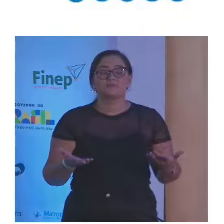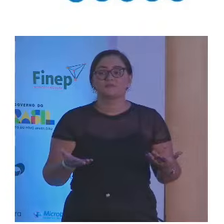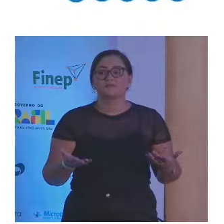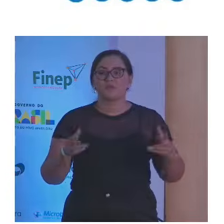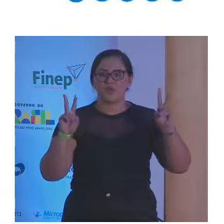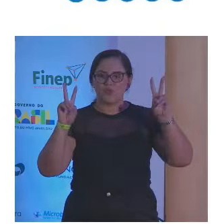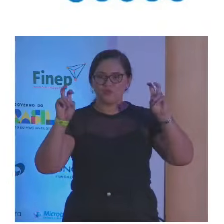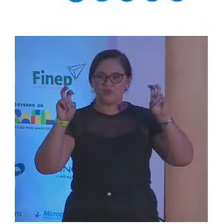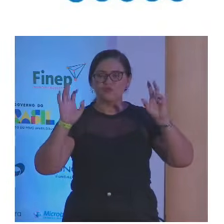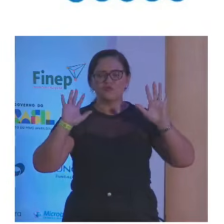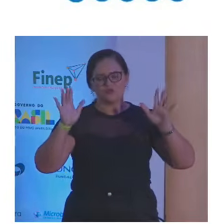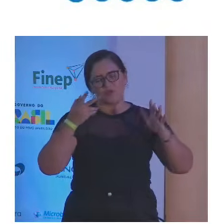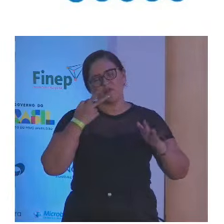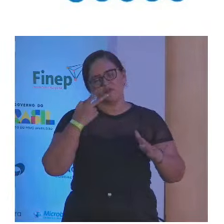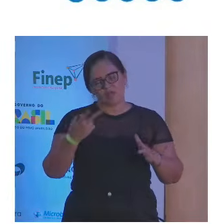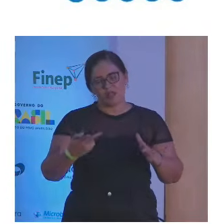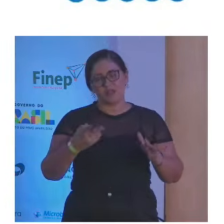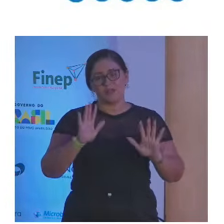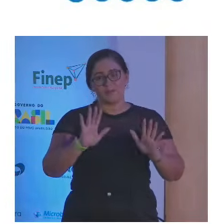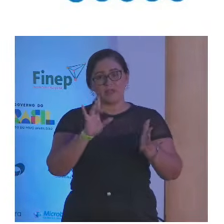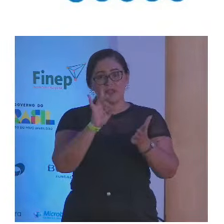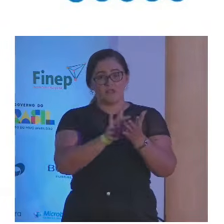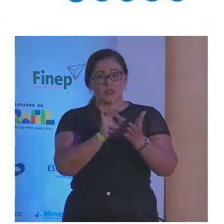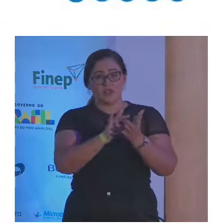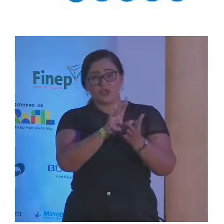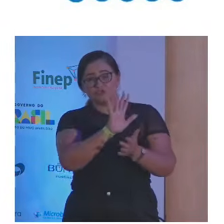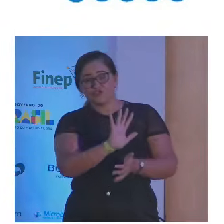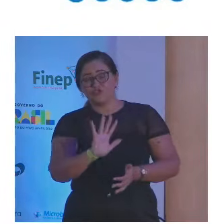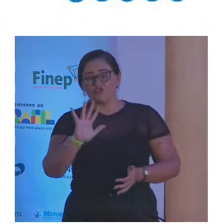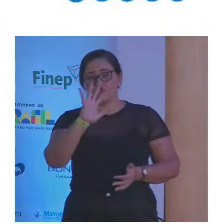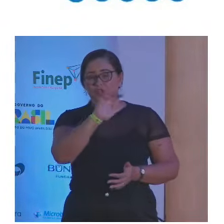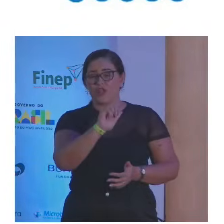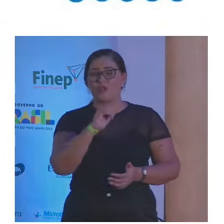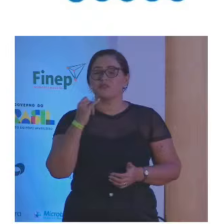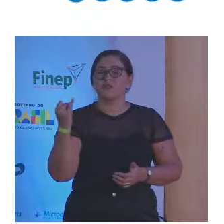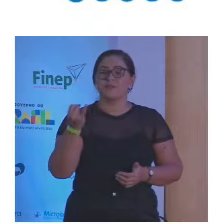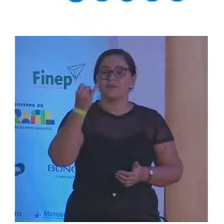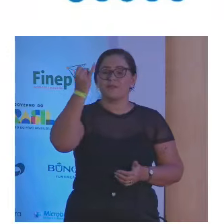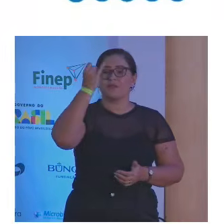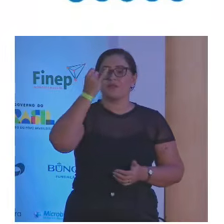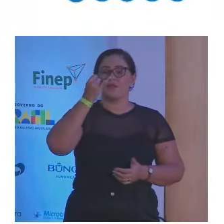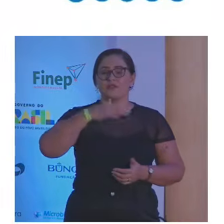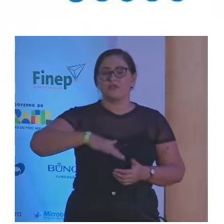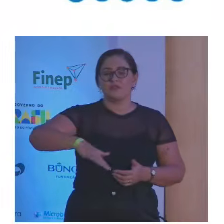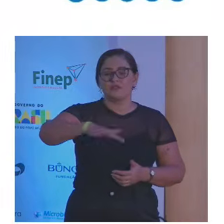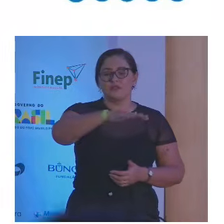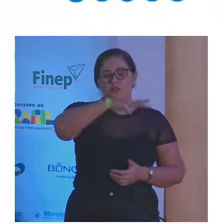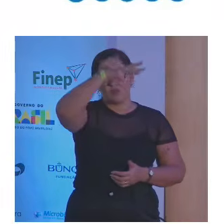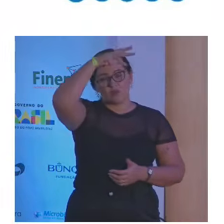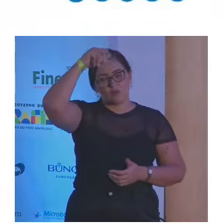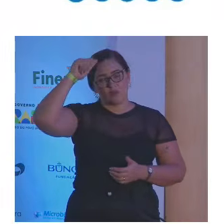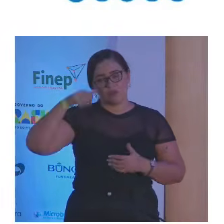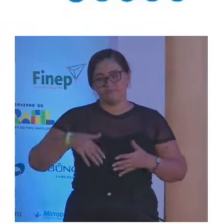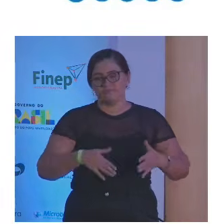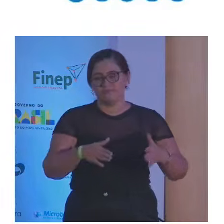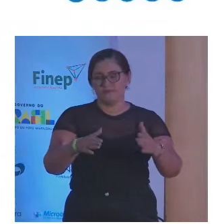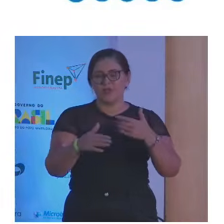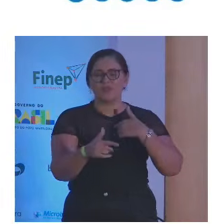o título já foi mencionado, né? Na verdade, vou falar em geral da importância da região da foz do rio Amazonas, onde eu